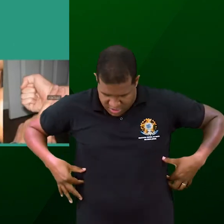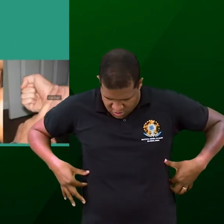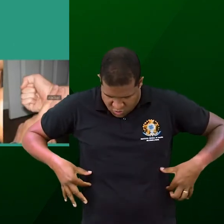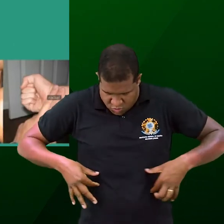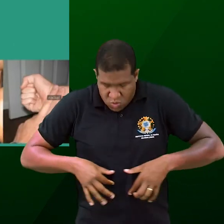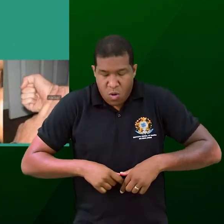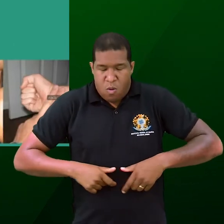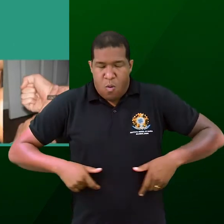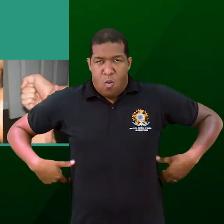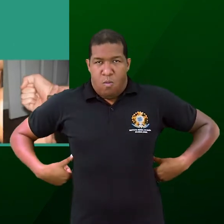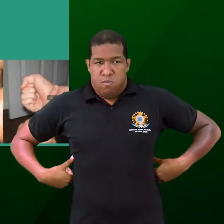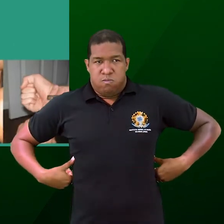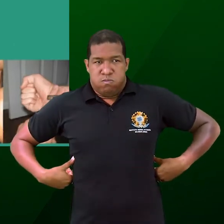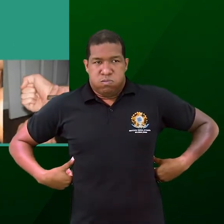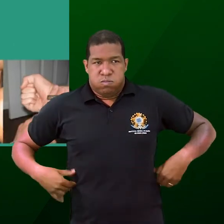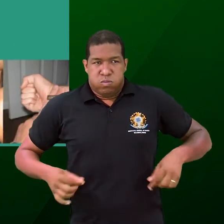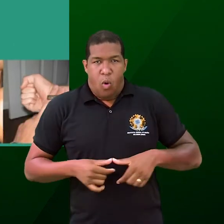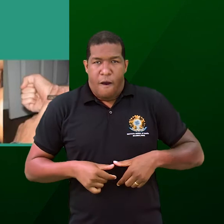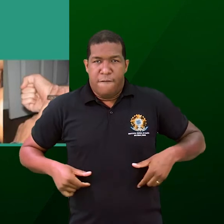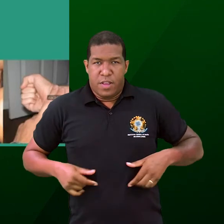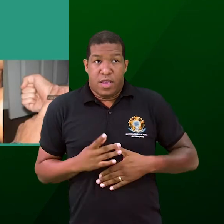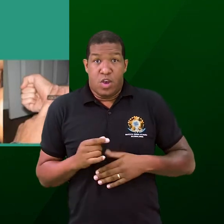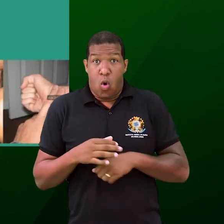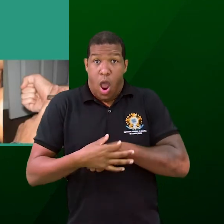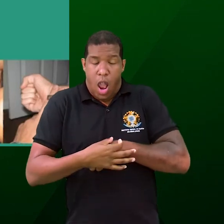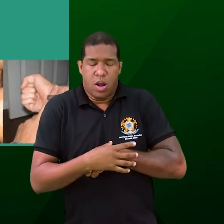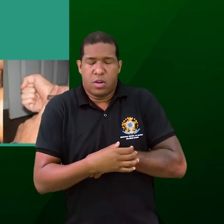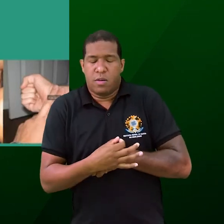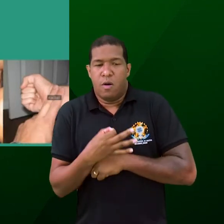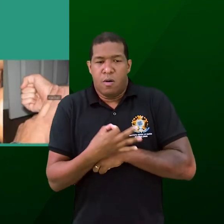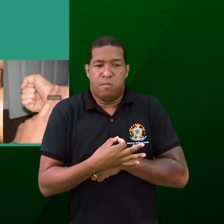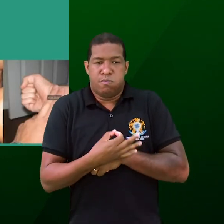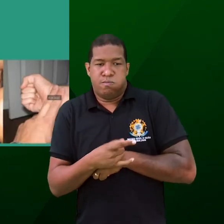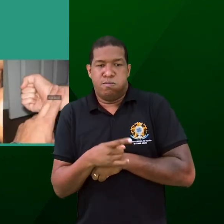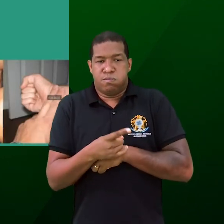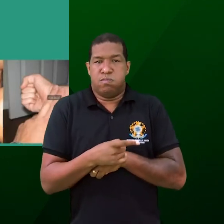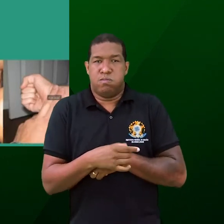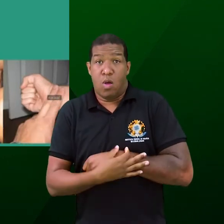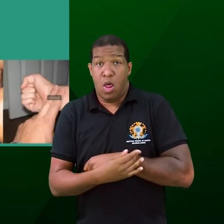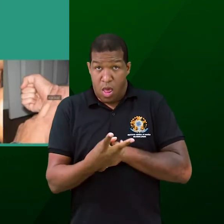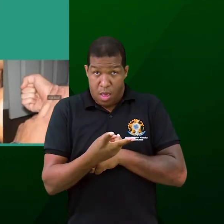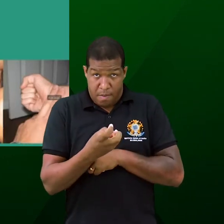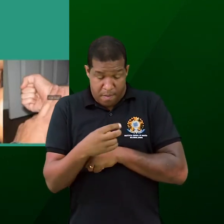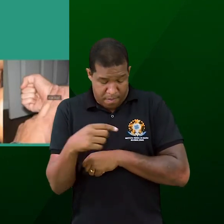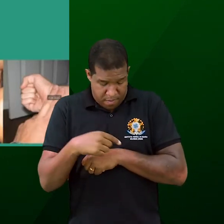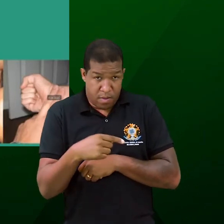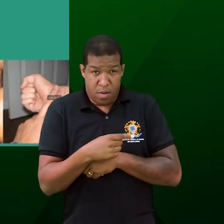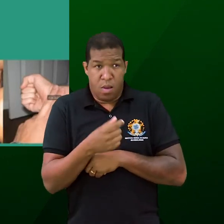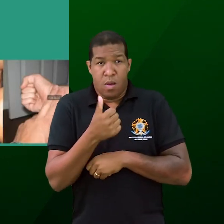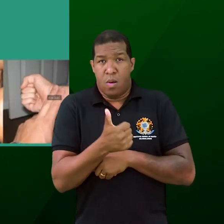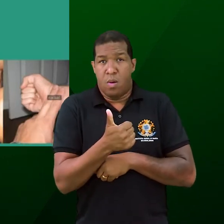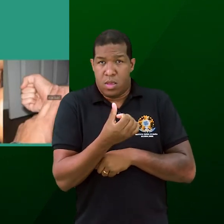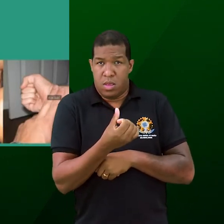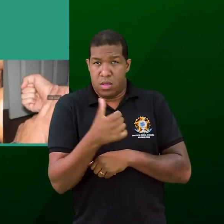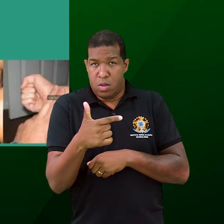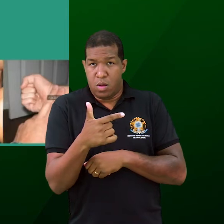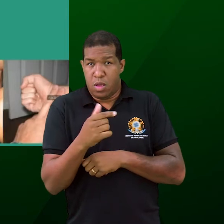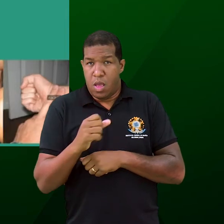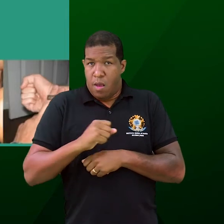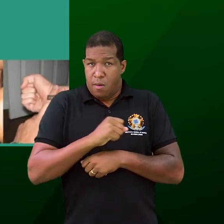caminhando, é outra. Se eu estou correndo leve, é outra. Se eu estou correndo rápido, é outra. Tá? Então, a gente precisa ter